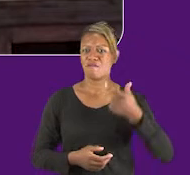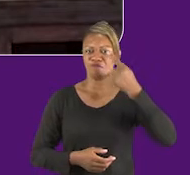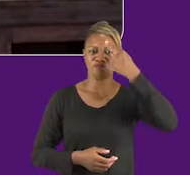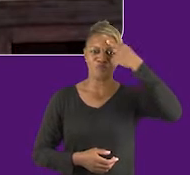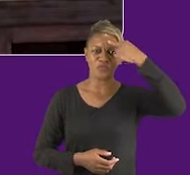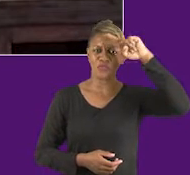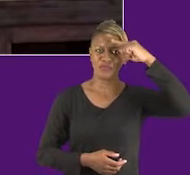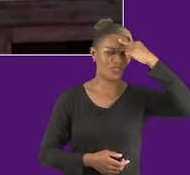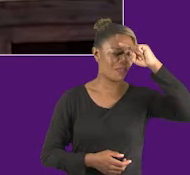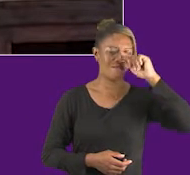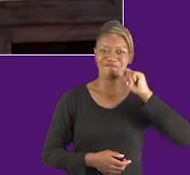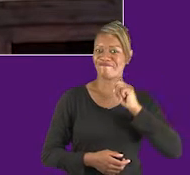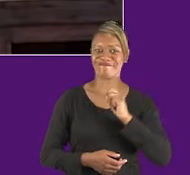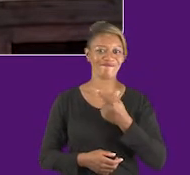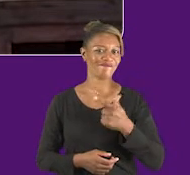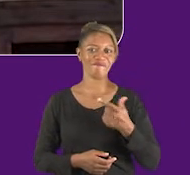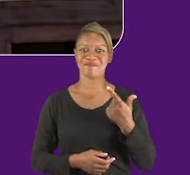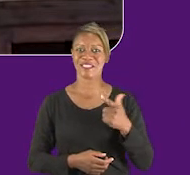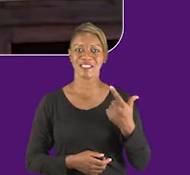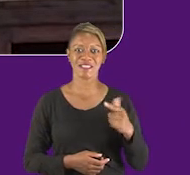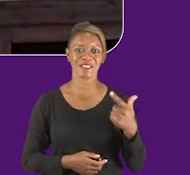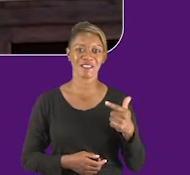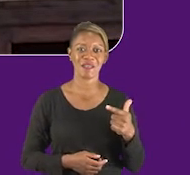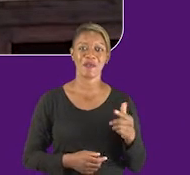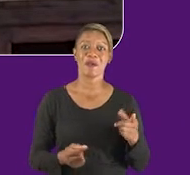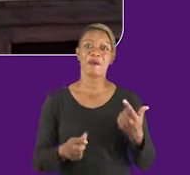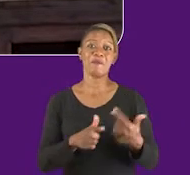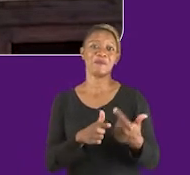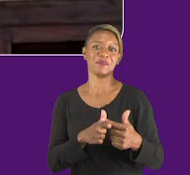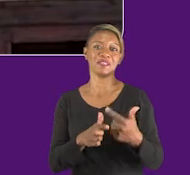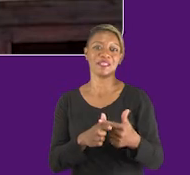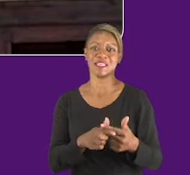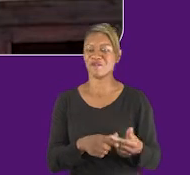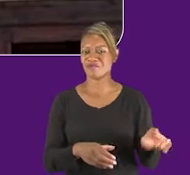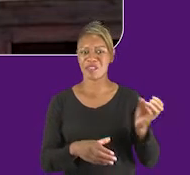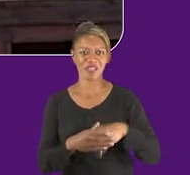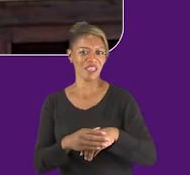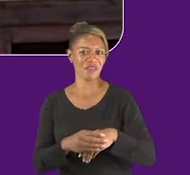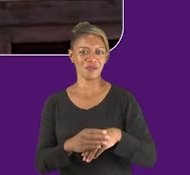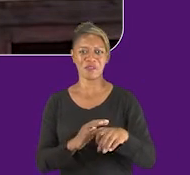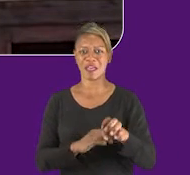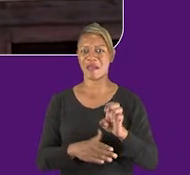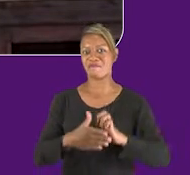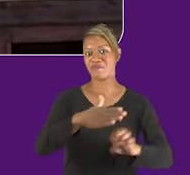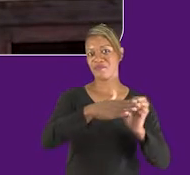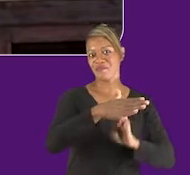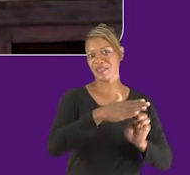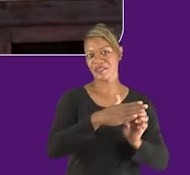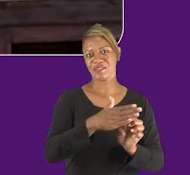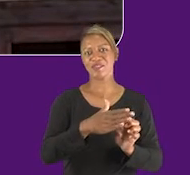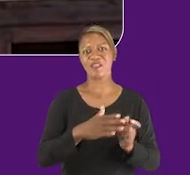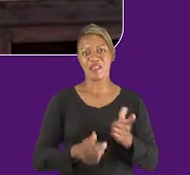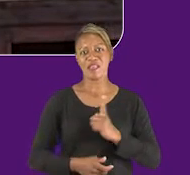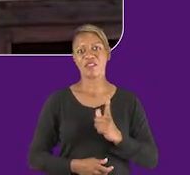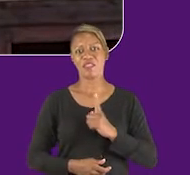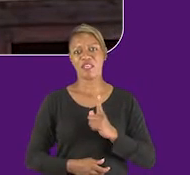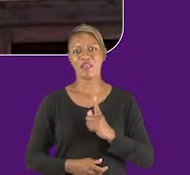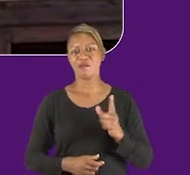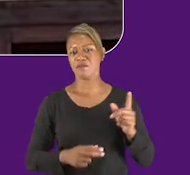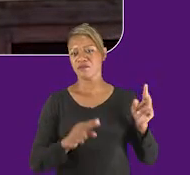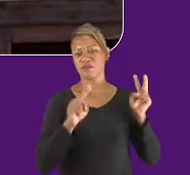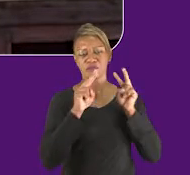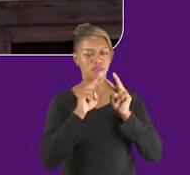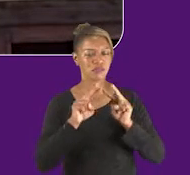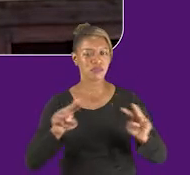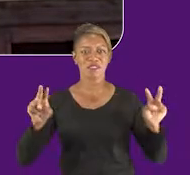não tenho dúvida disso é a movimentos dentro da toque por exemplo muito consistente centro do ponto de vista